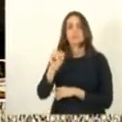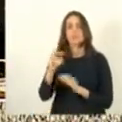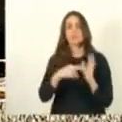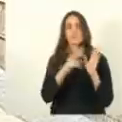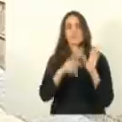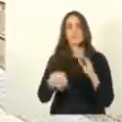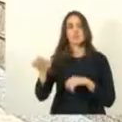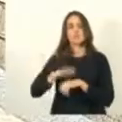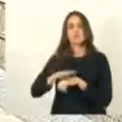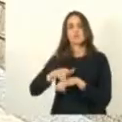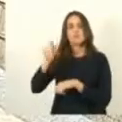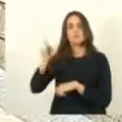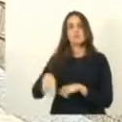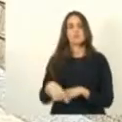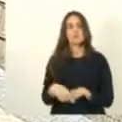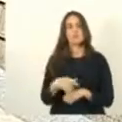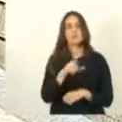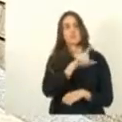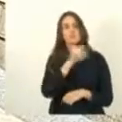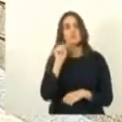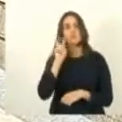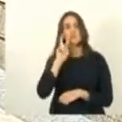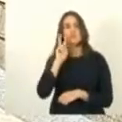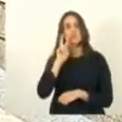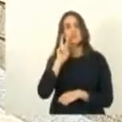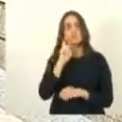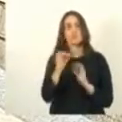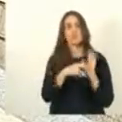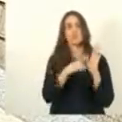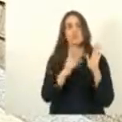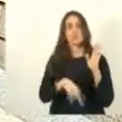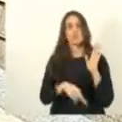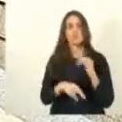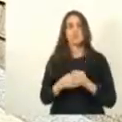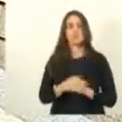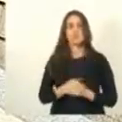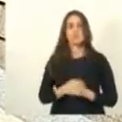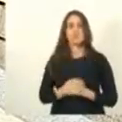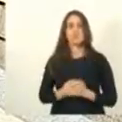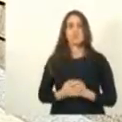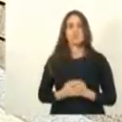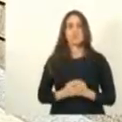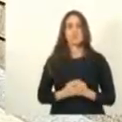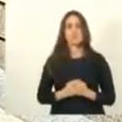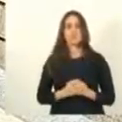melhor. Vou designar o deputado Vandinho Leite, relator da matéria.